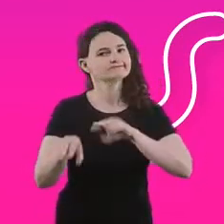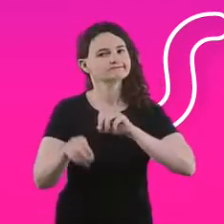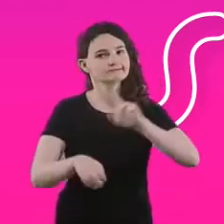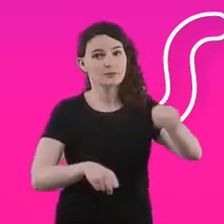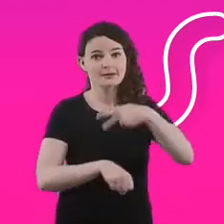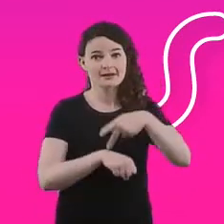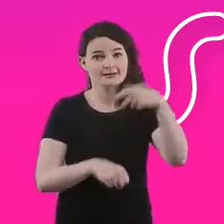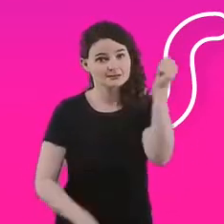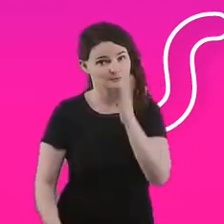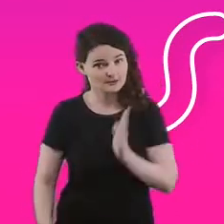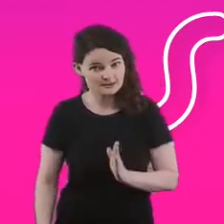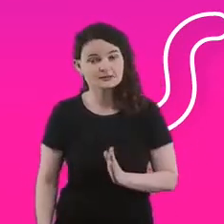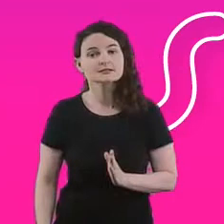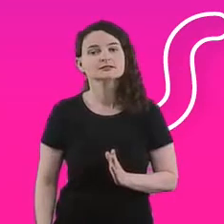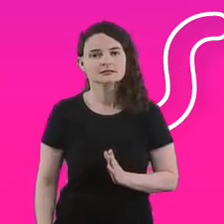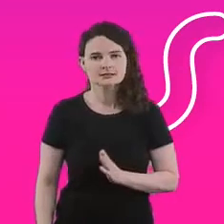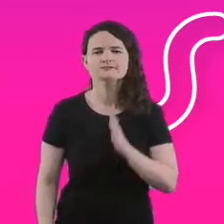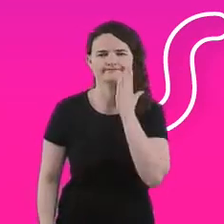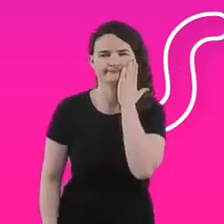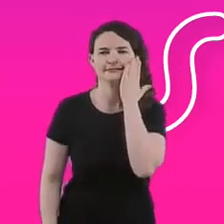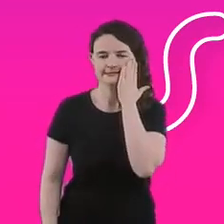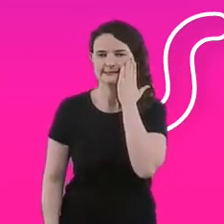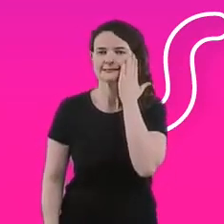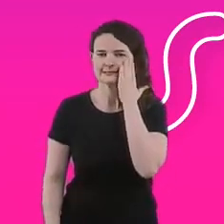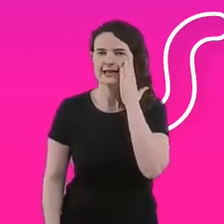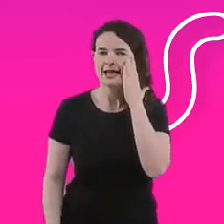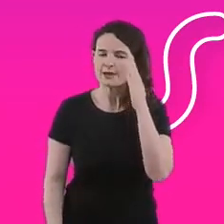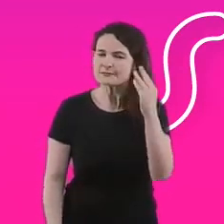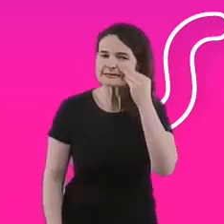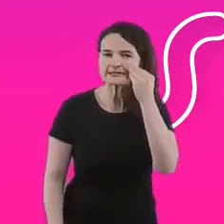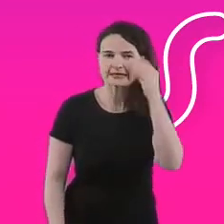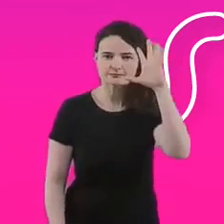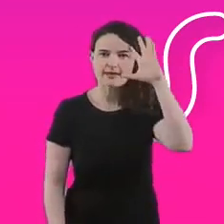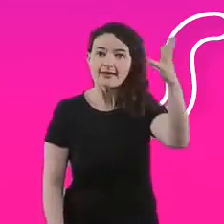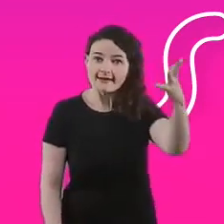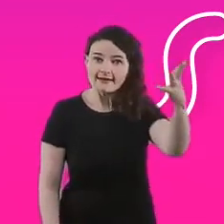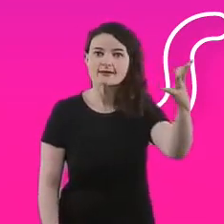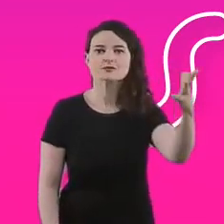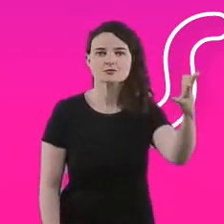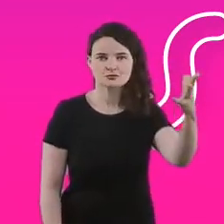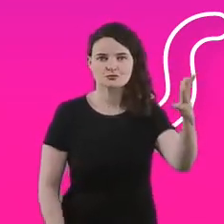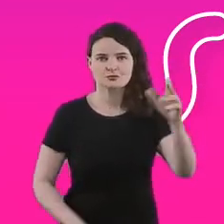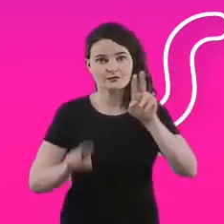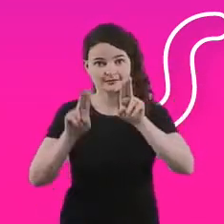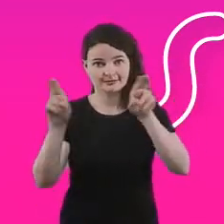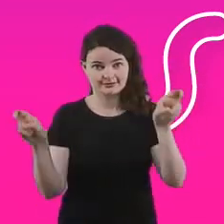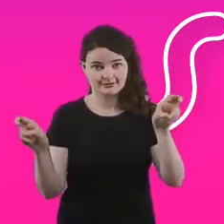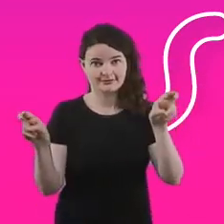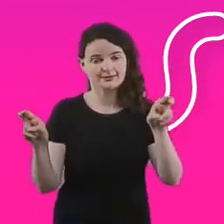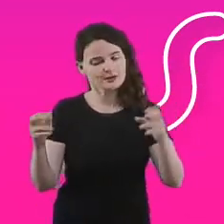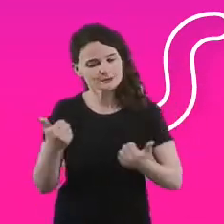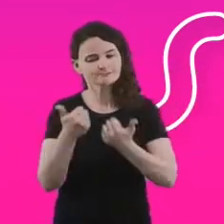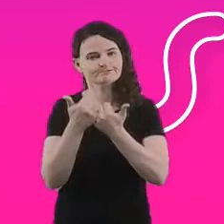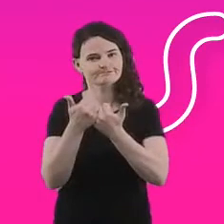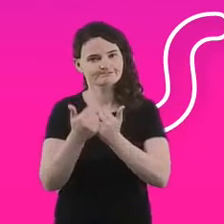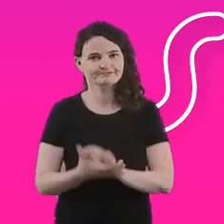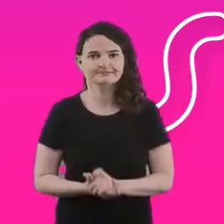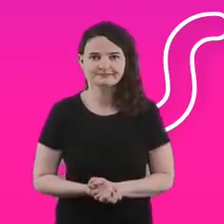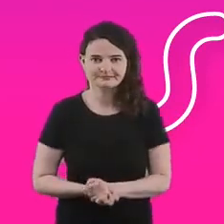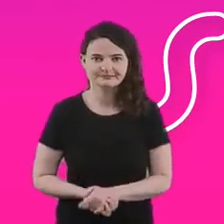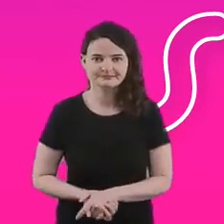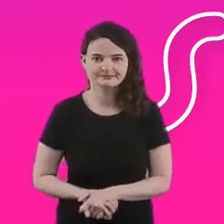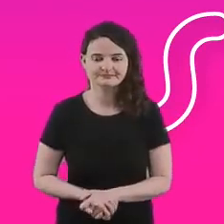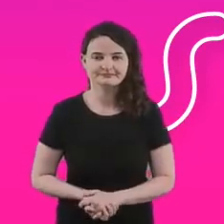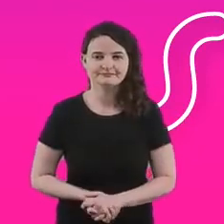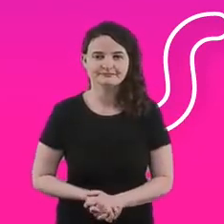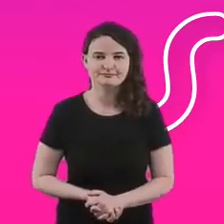tem corrido atrás para, enfim, solucionar ao máximo esse problema e contribuir para a solução desse problema. Né? Para a